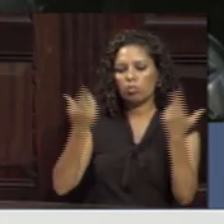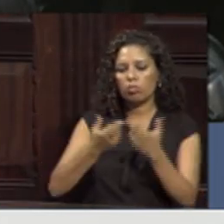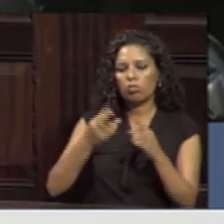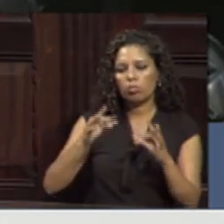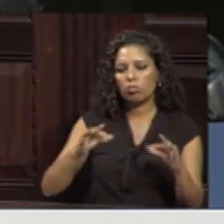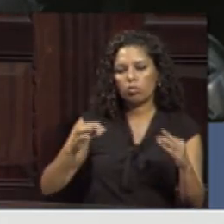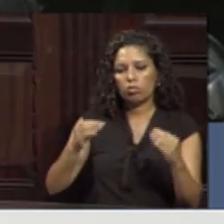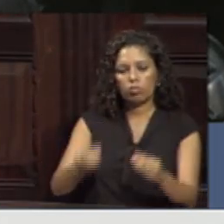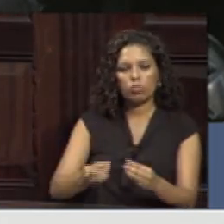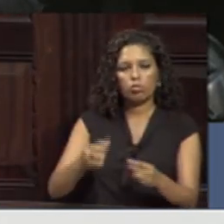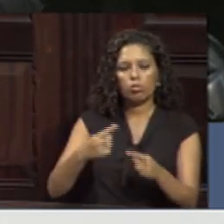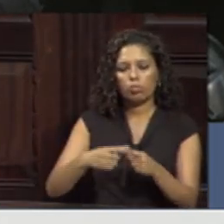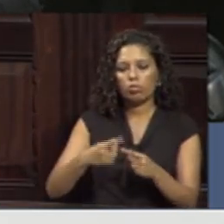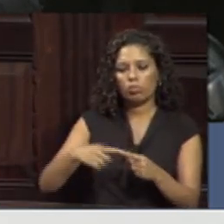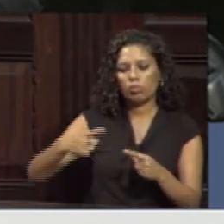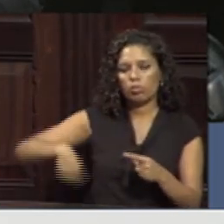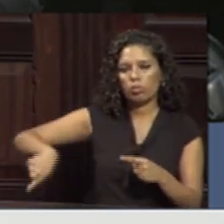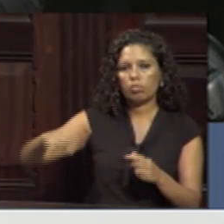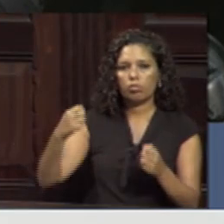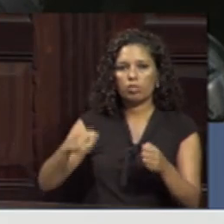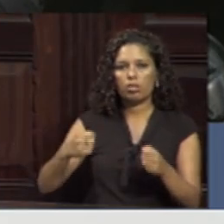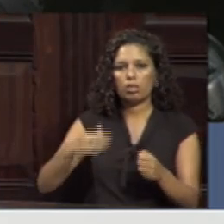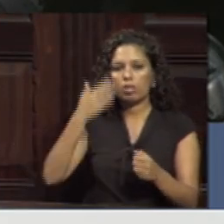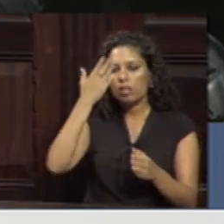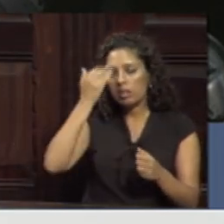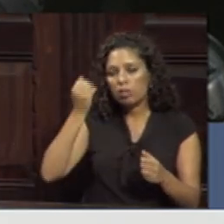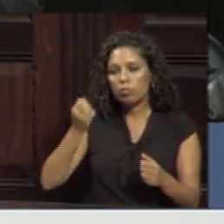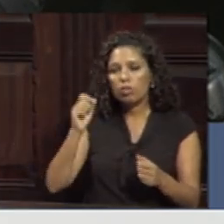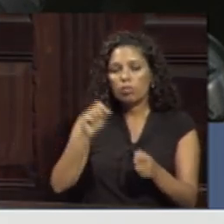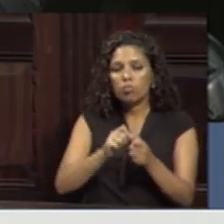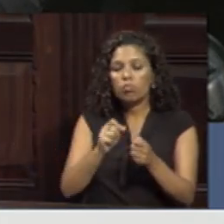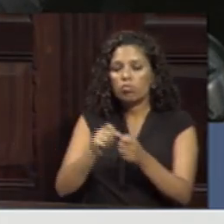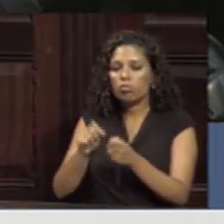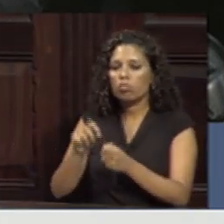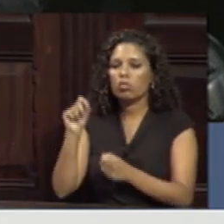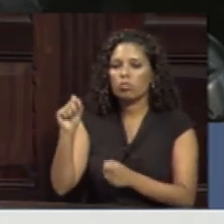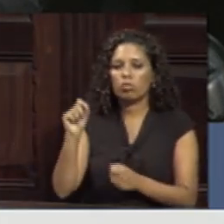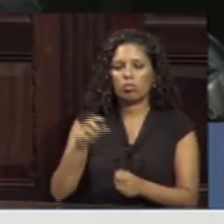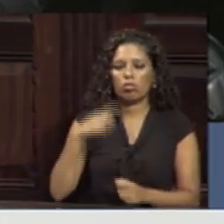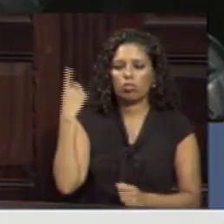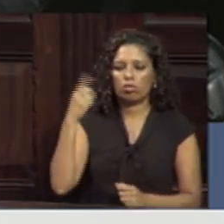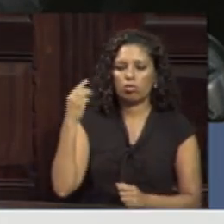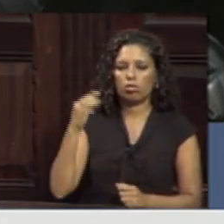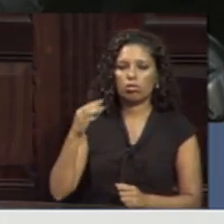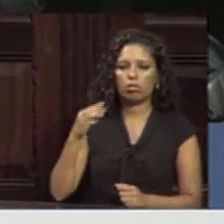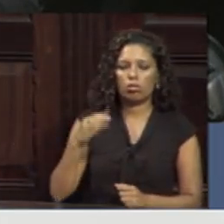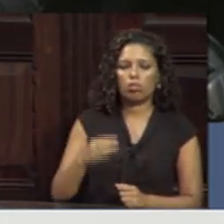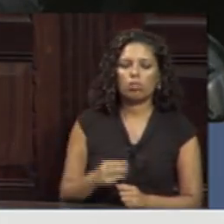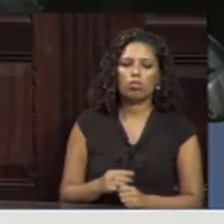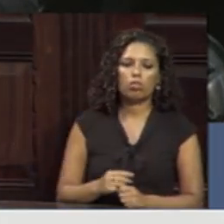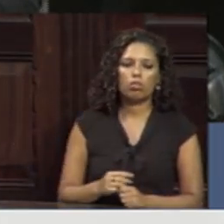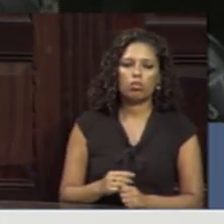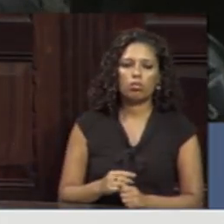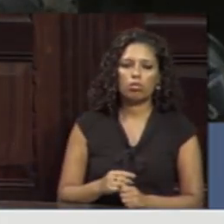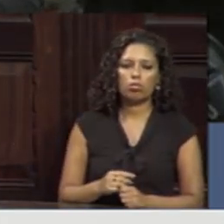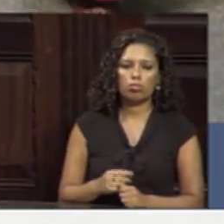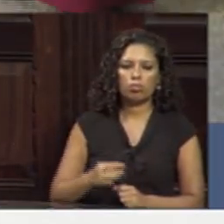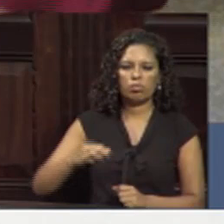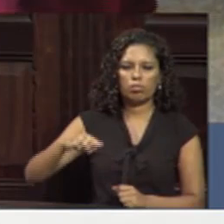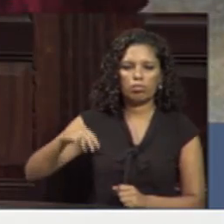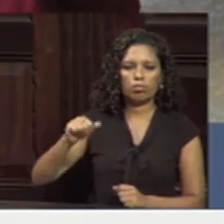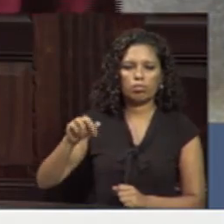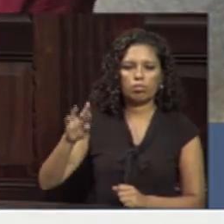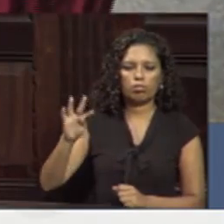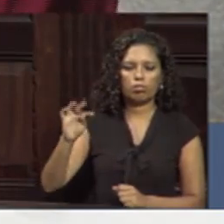uma decisão, no mínimo uma definição. Então, deputado Luiz Martins. Senhor presidente, André